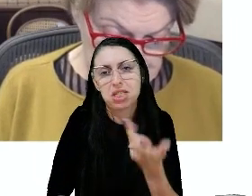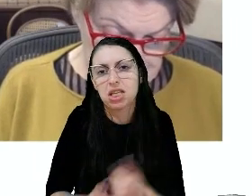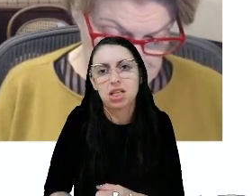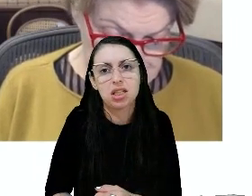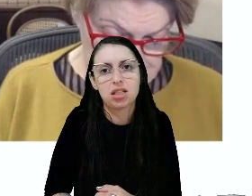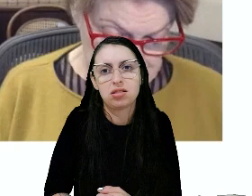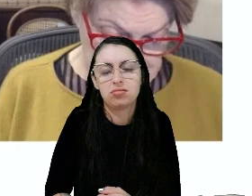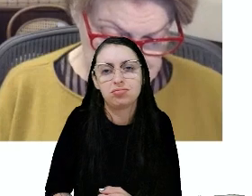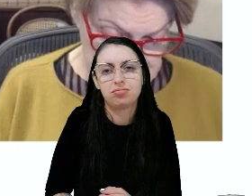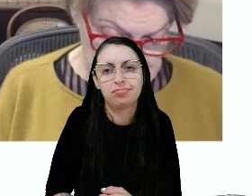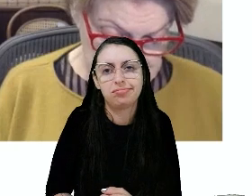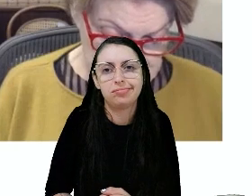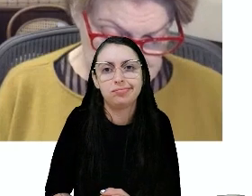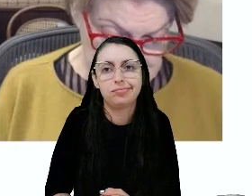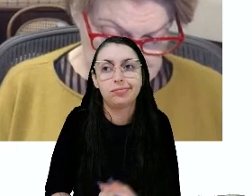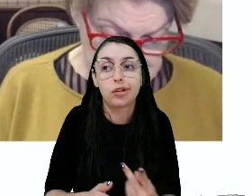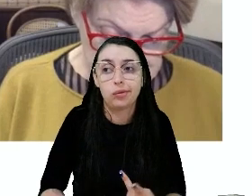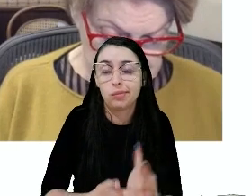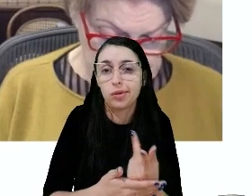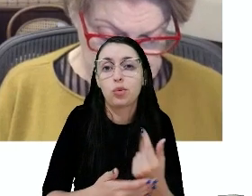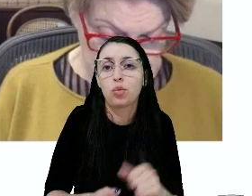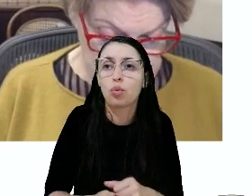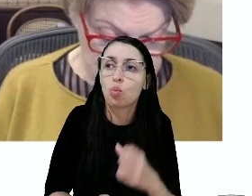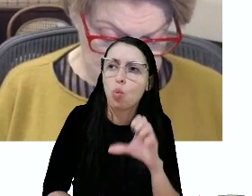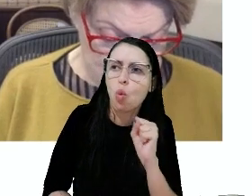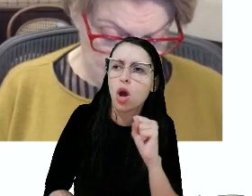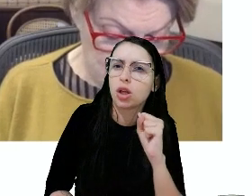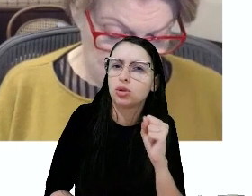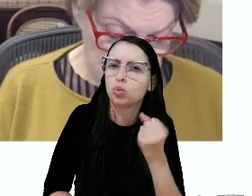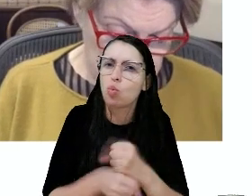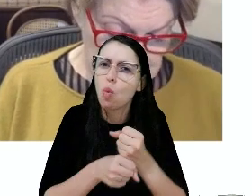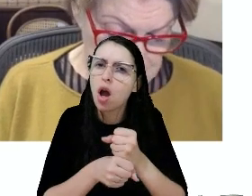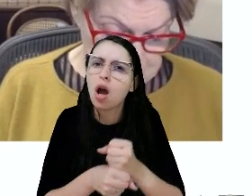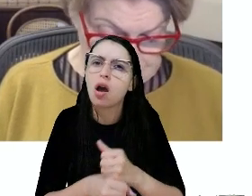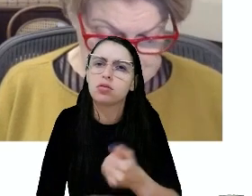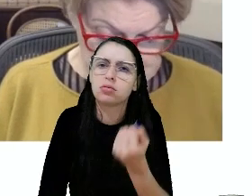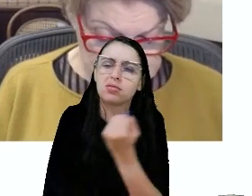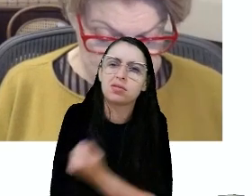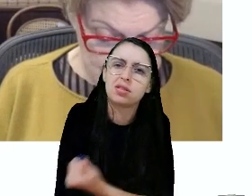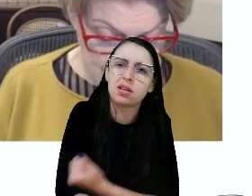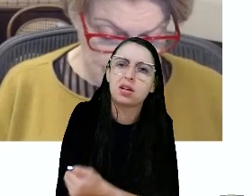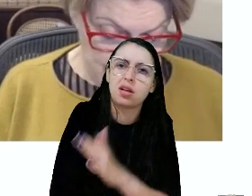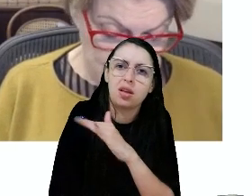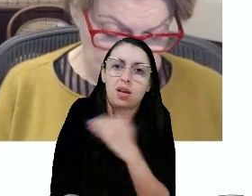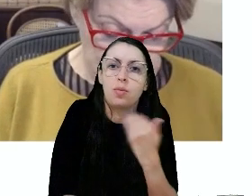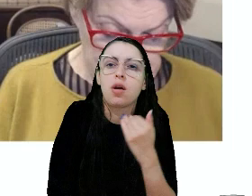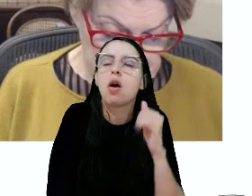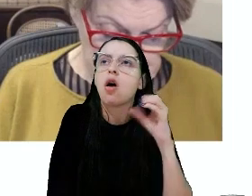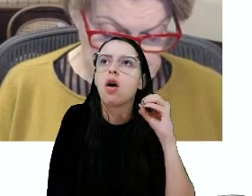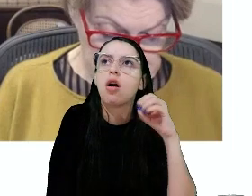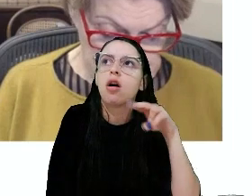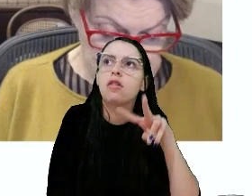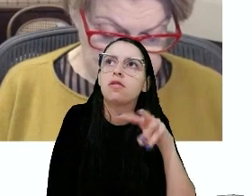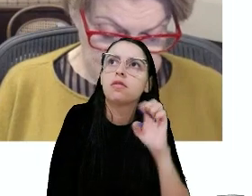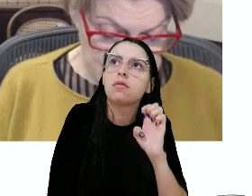infelizmente, não foi o suficiente. E eu vivi 8 anos da minha vida dependente, quase morri de